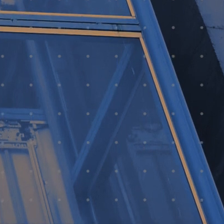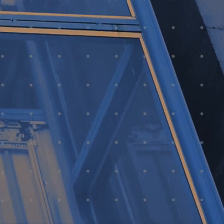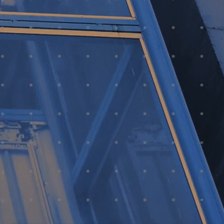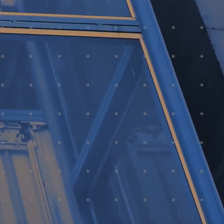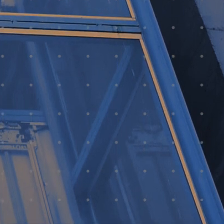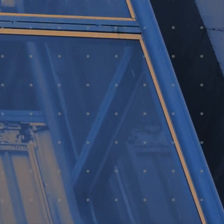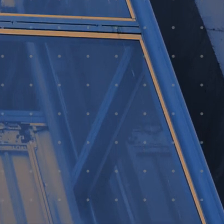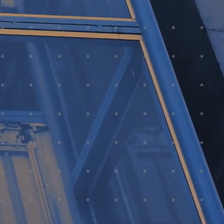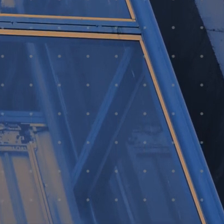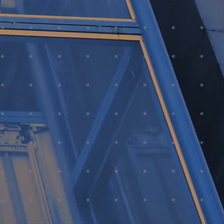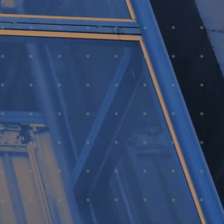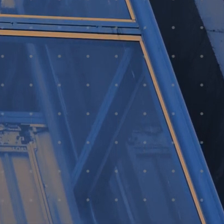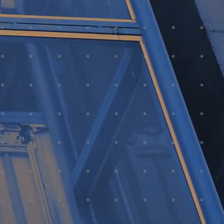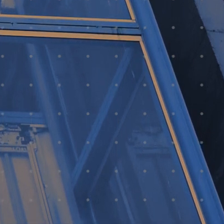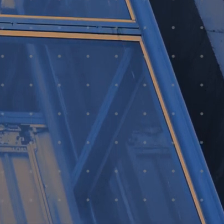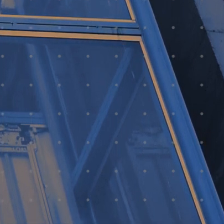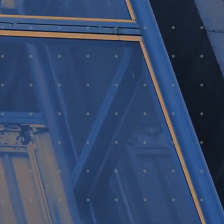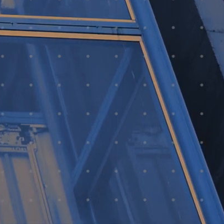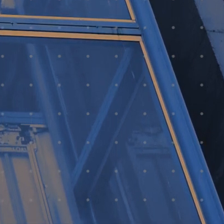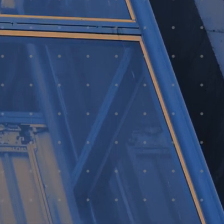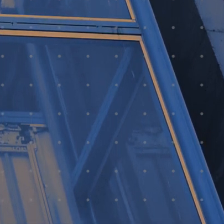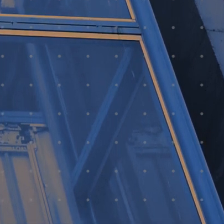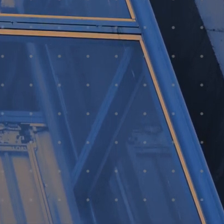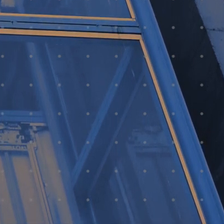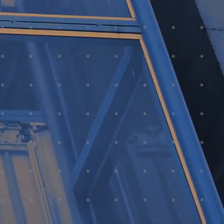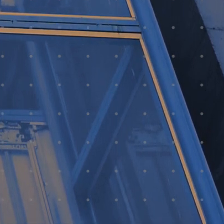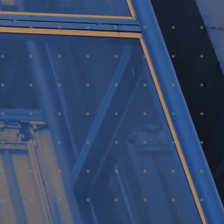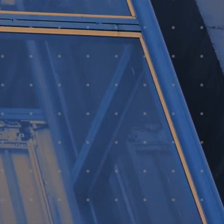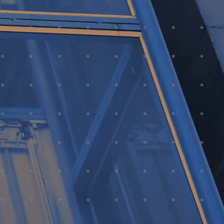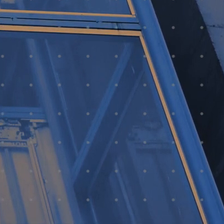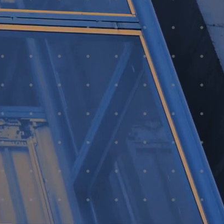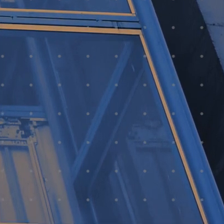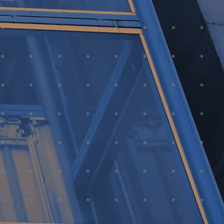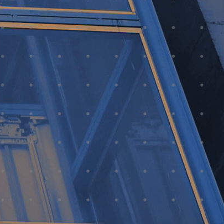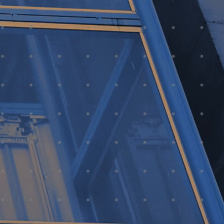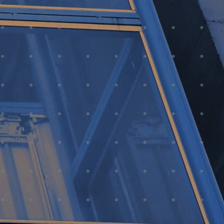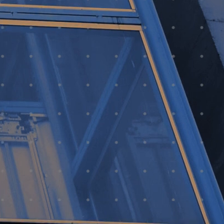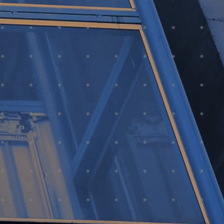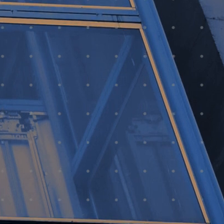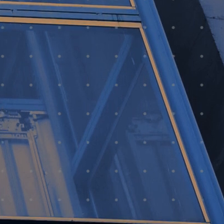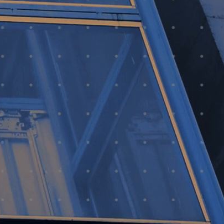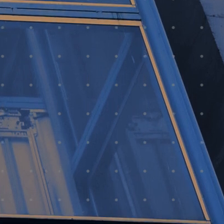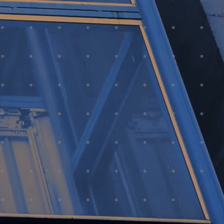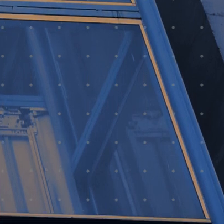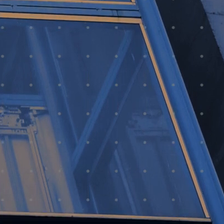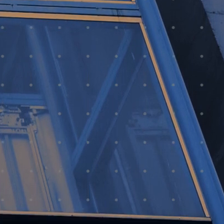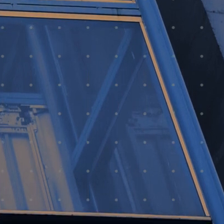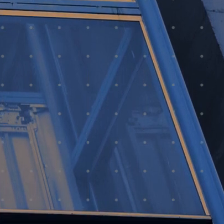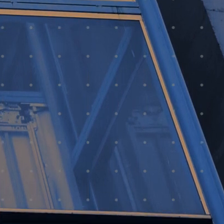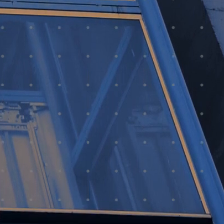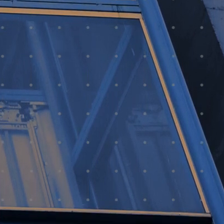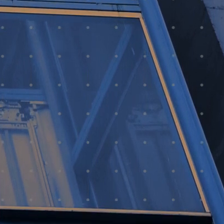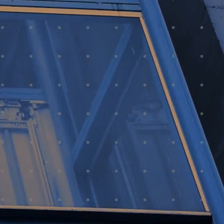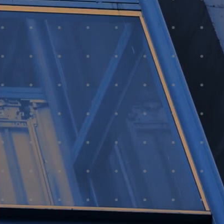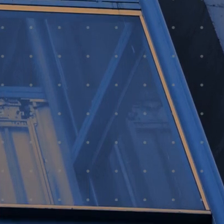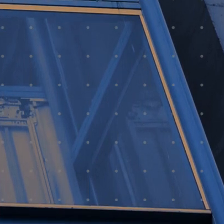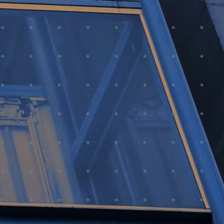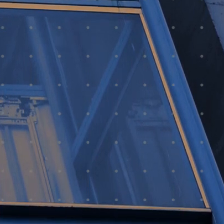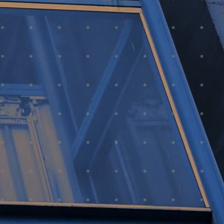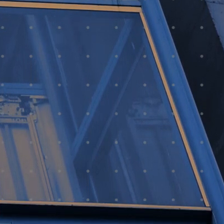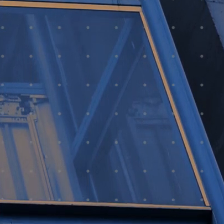de carga e descarga de mercadoria, ajudante de obras, alinhador de pneus, armador de ferragens na construção